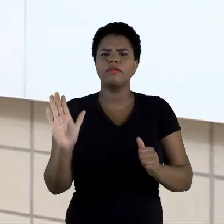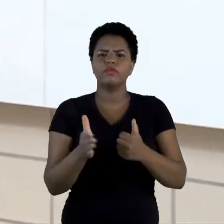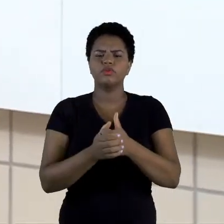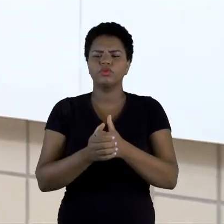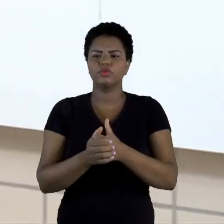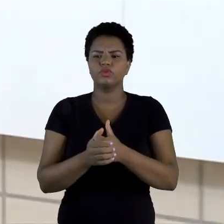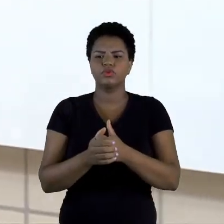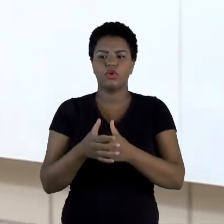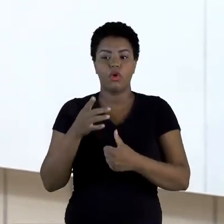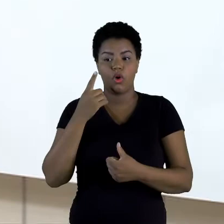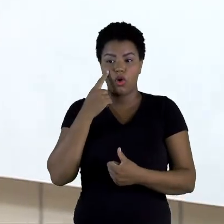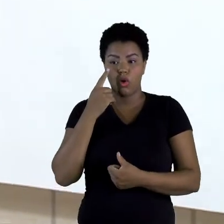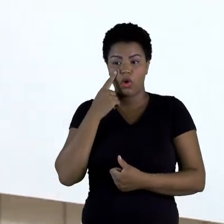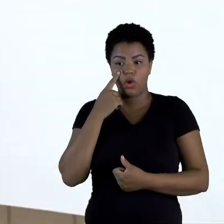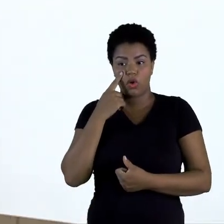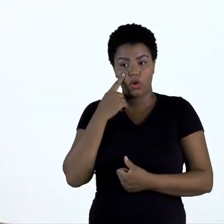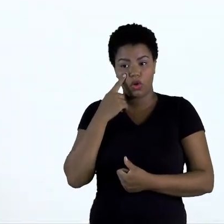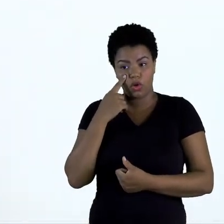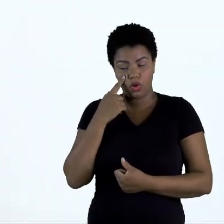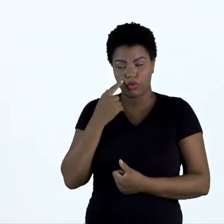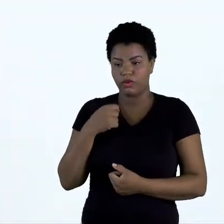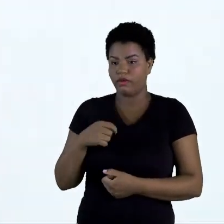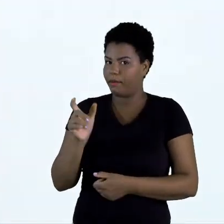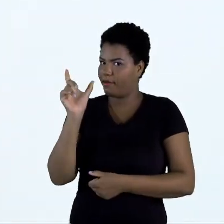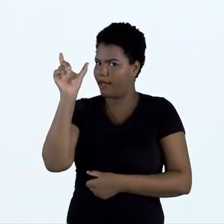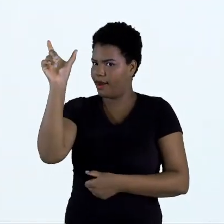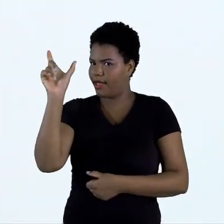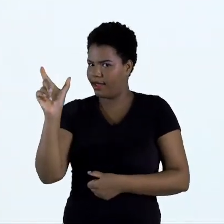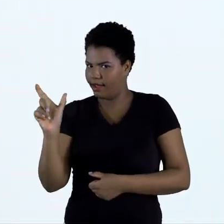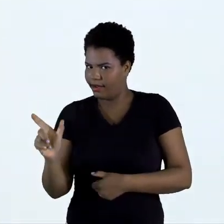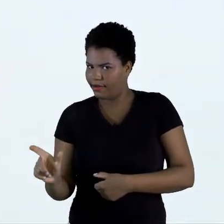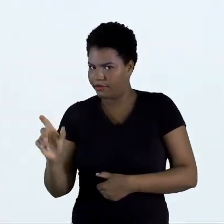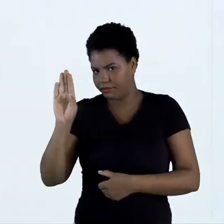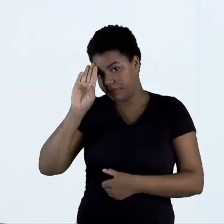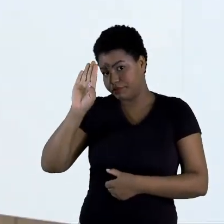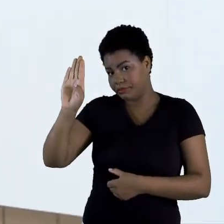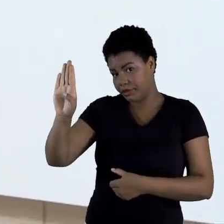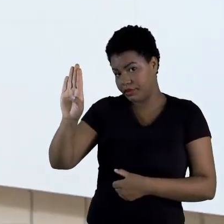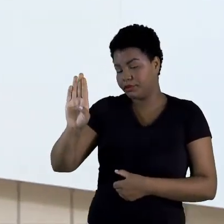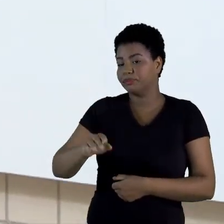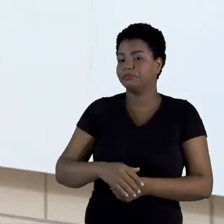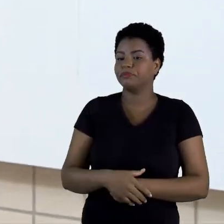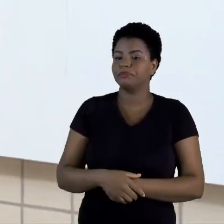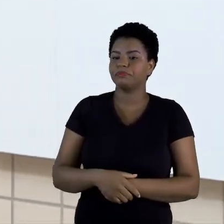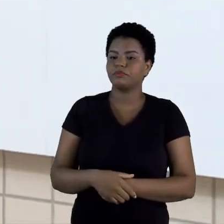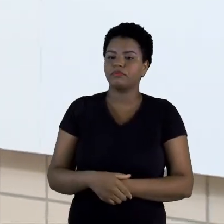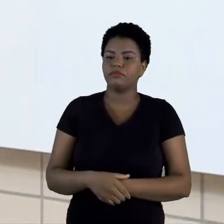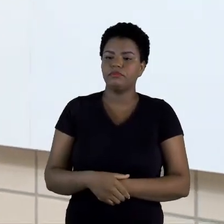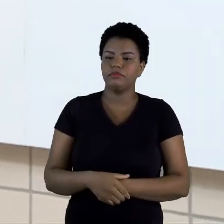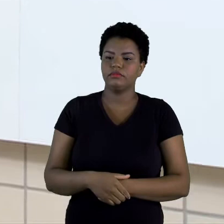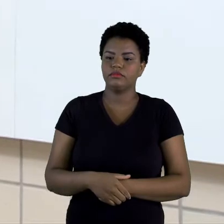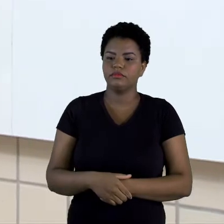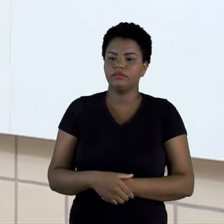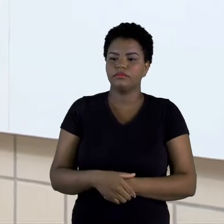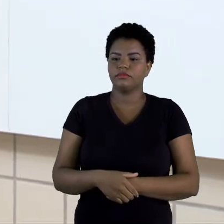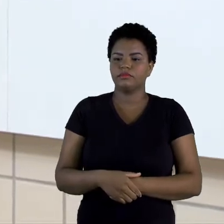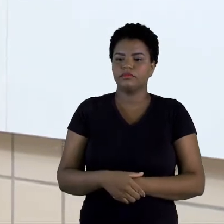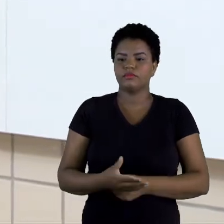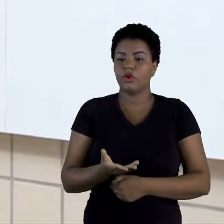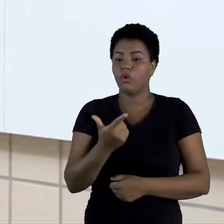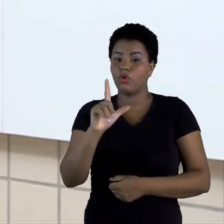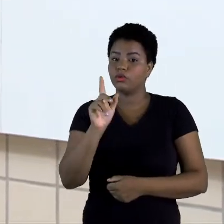Vamos colocar nas palavras-chave aqui. Vou começar com luva. Qual é a outra? Olha só, leia